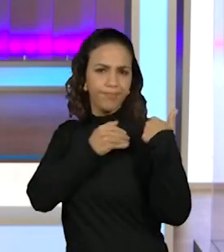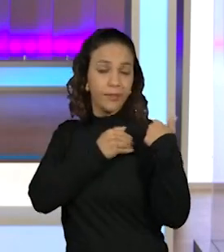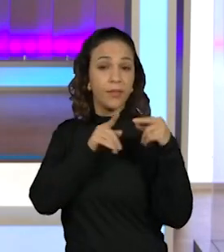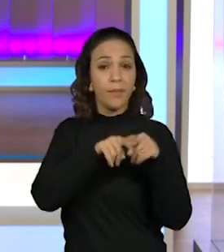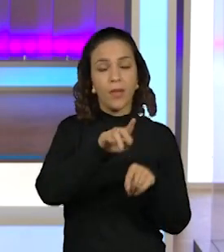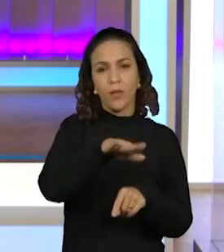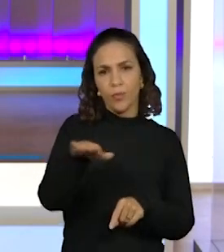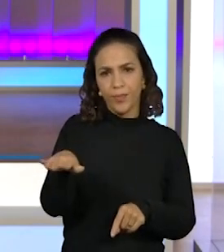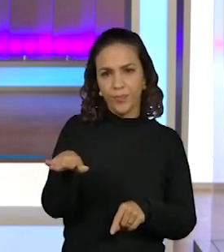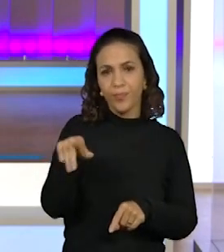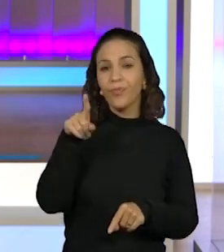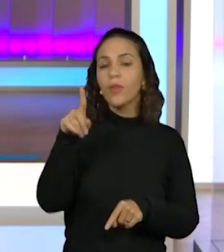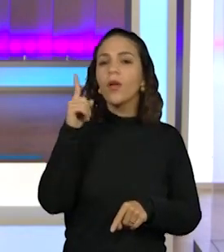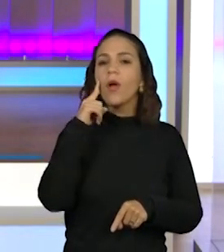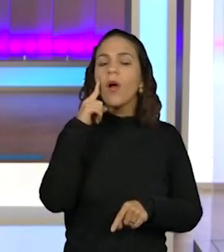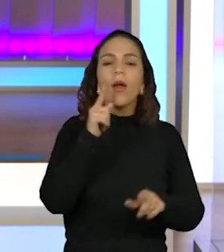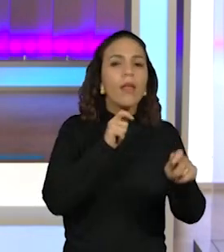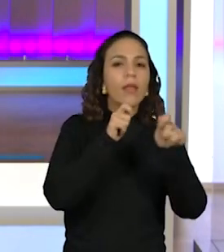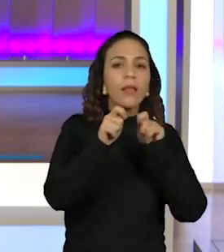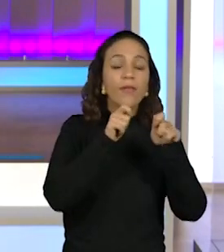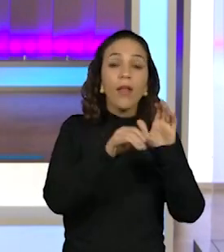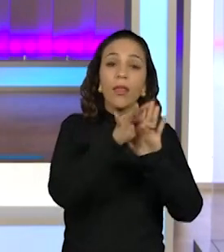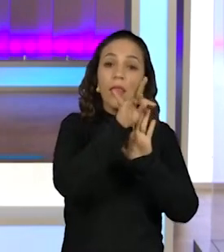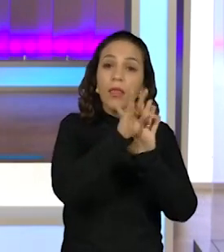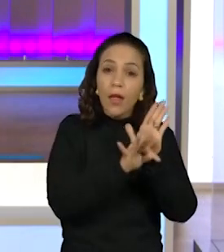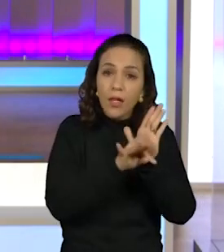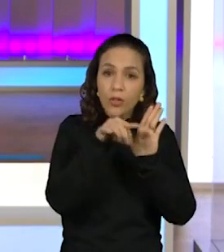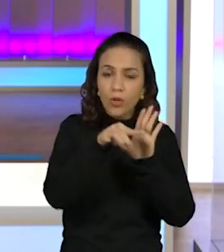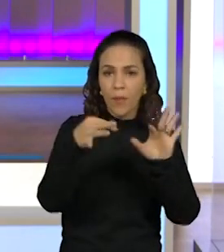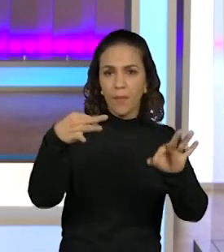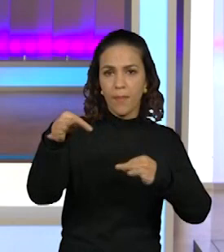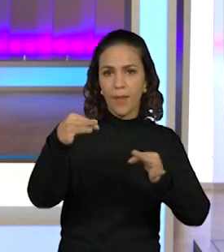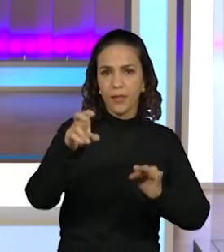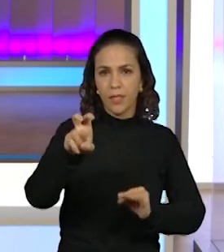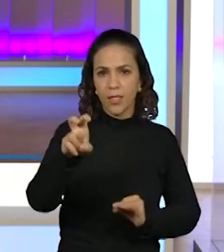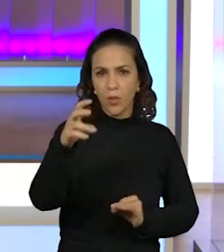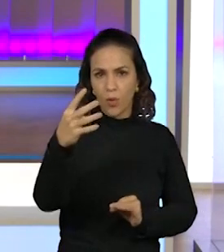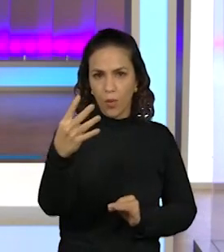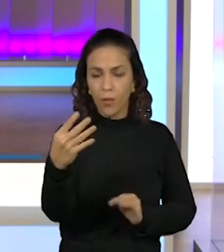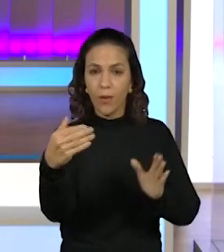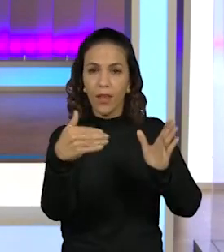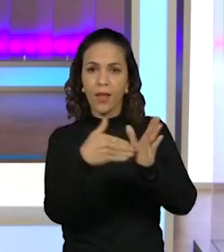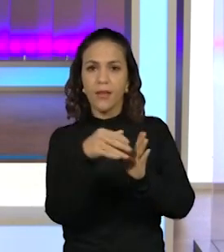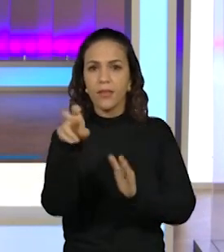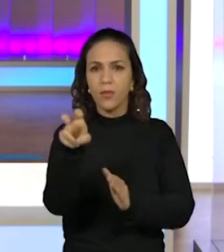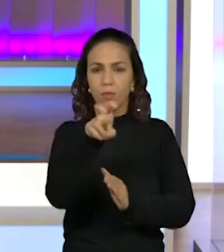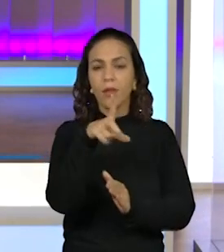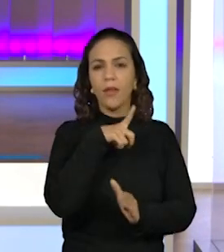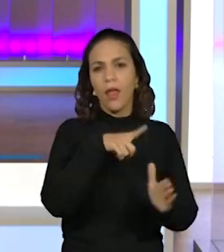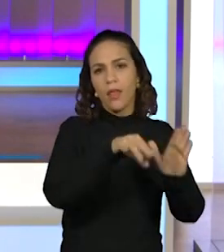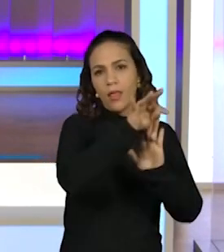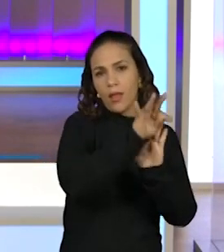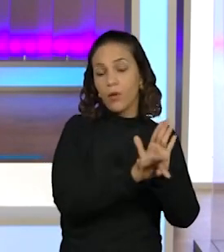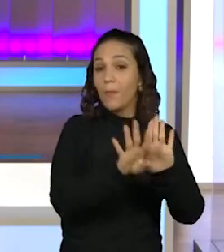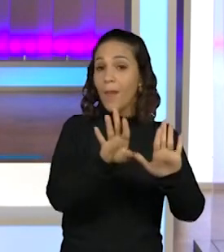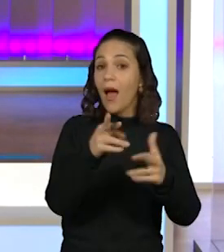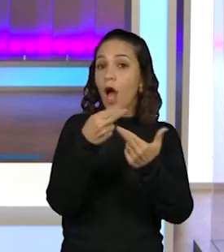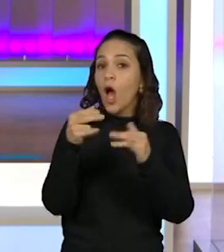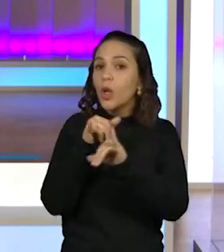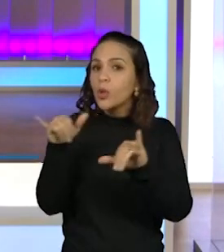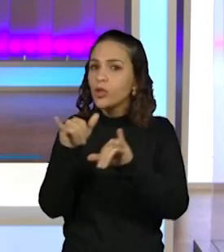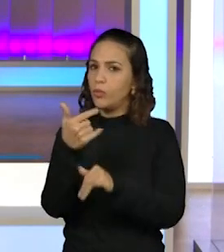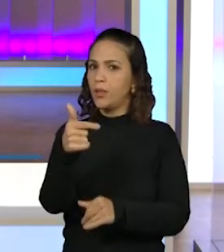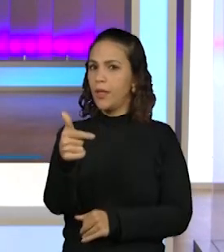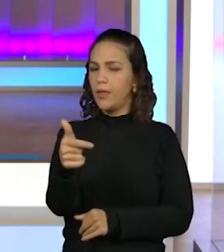entrevista, o texto está no material, na página 54 e vai até a 55. Mas na notícia não está no